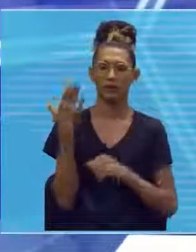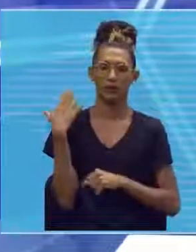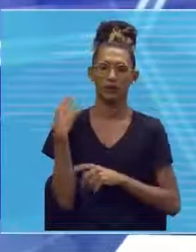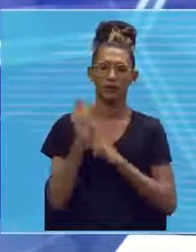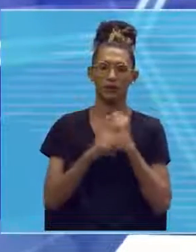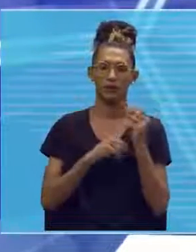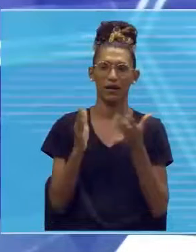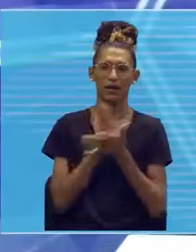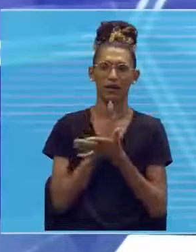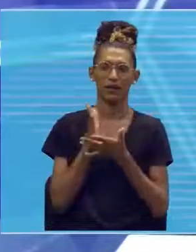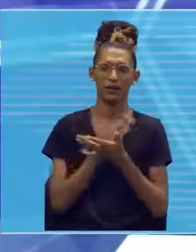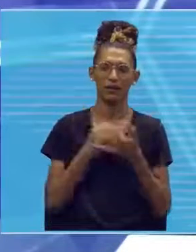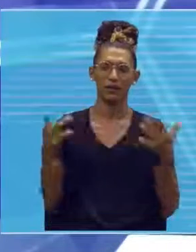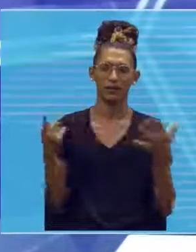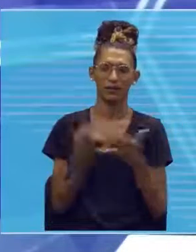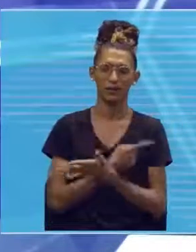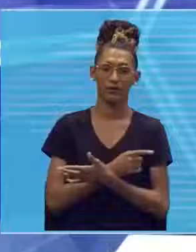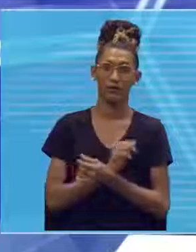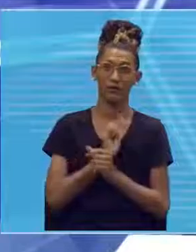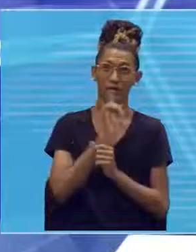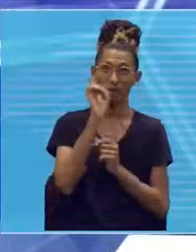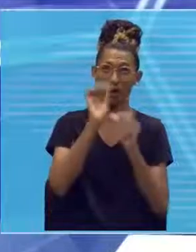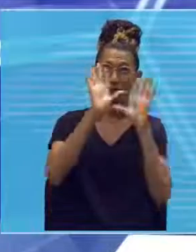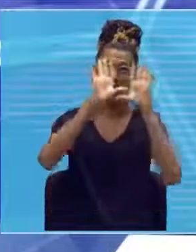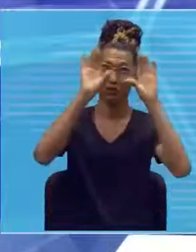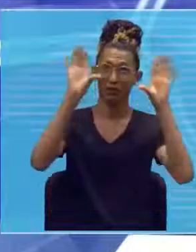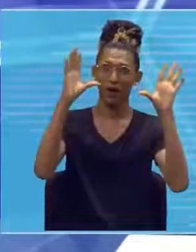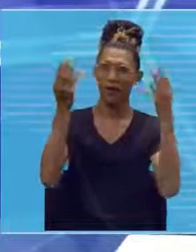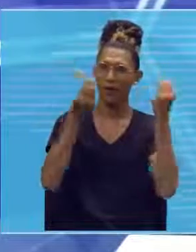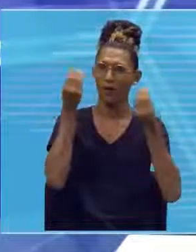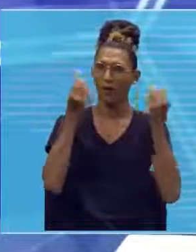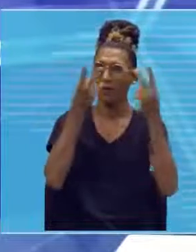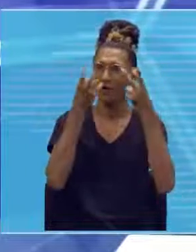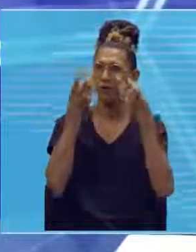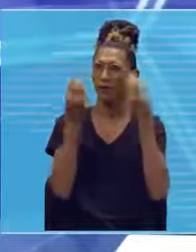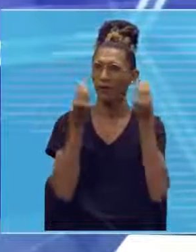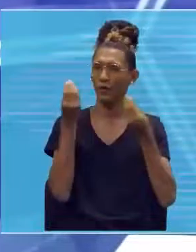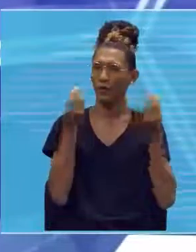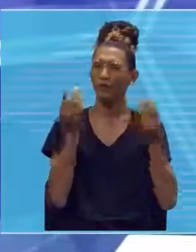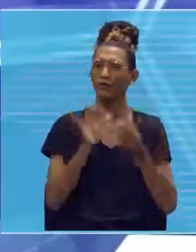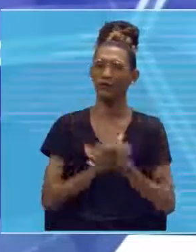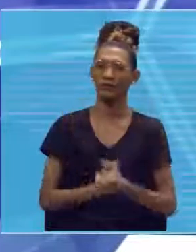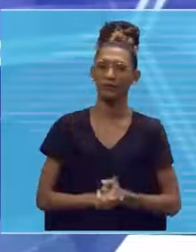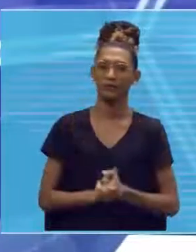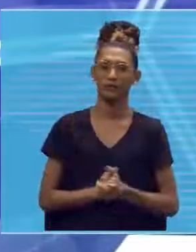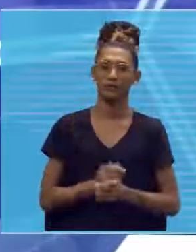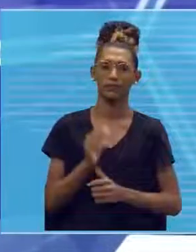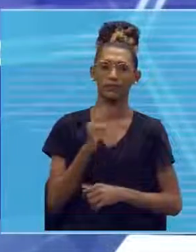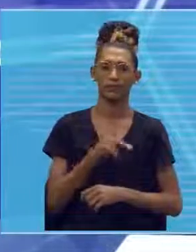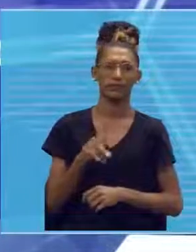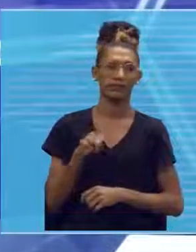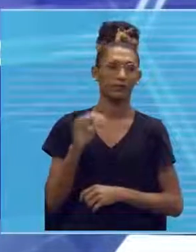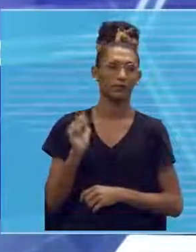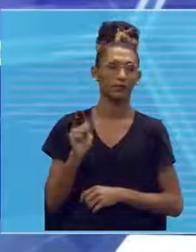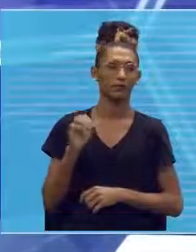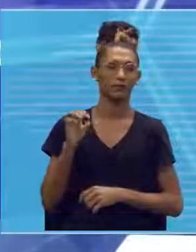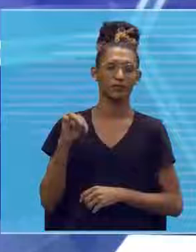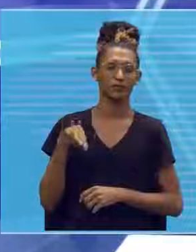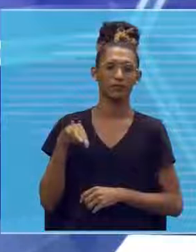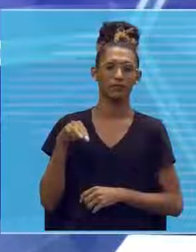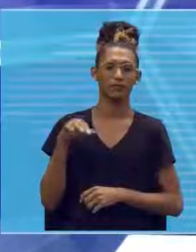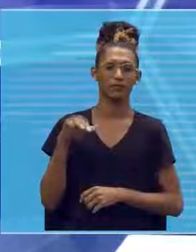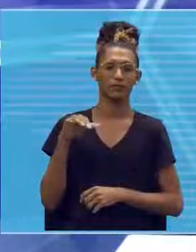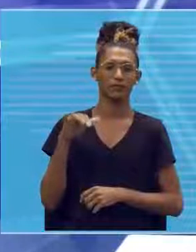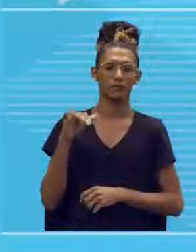esses fenômenos que aconteciam no céu Hum então a gente tá de volta eu sou a professora Amanda Soares e a nossa disciplina